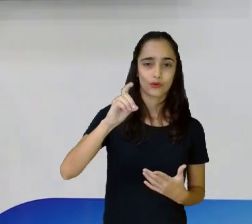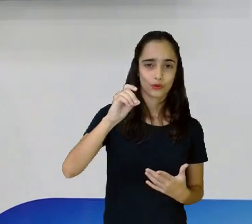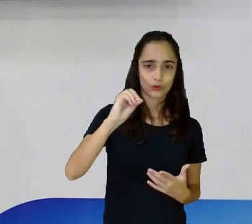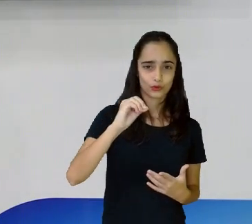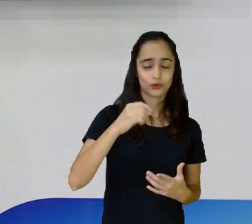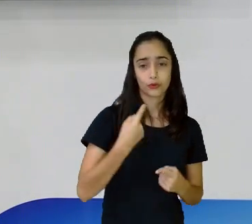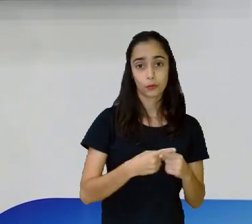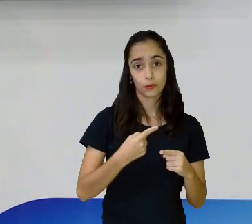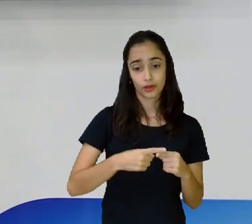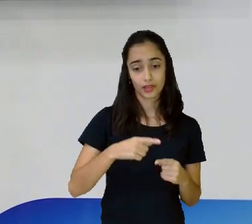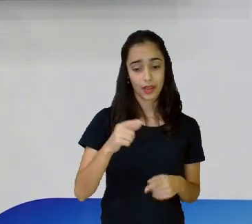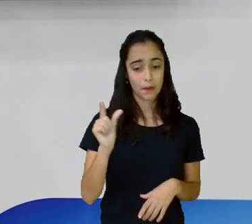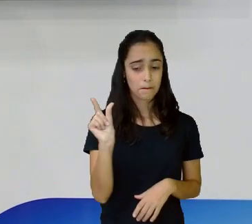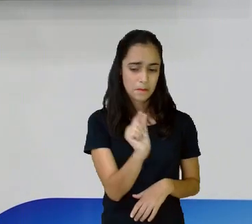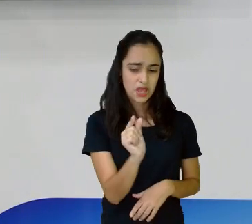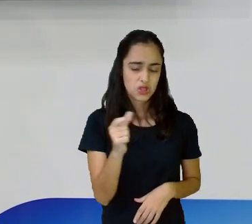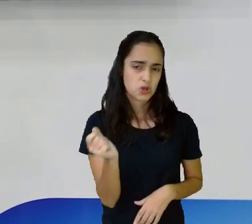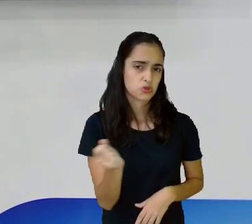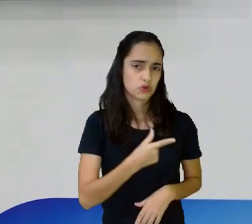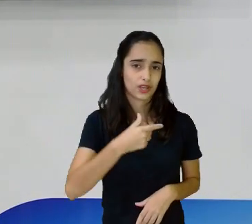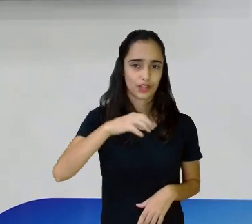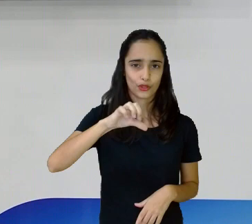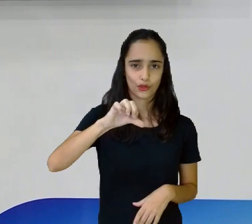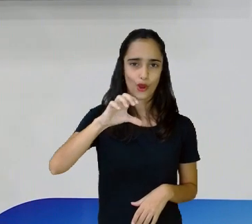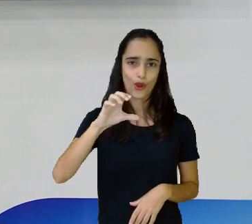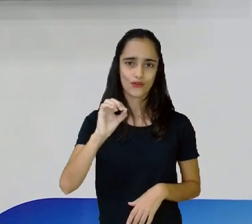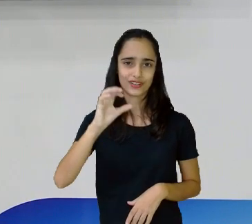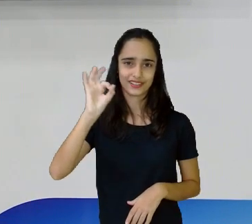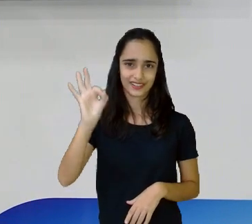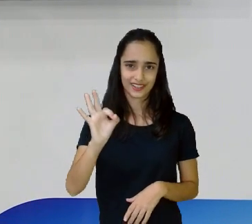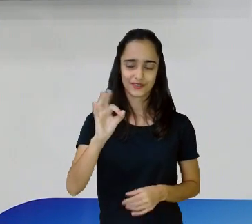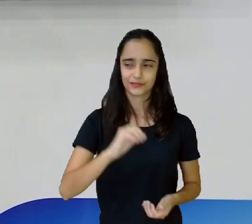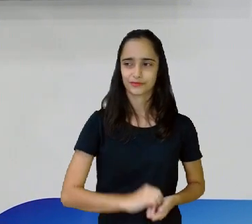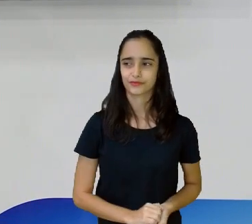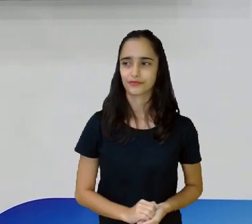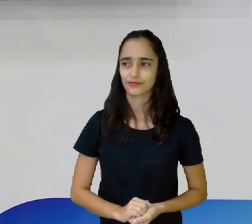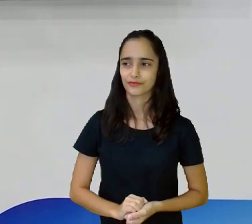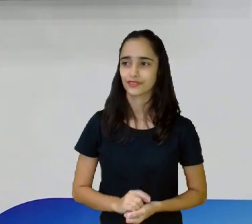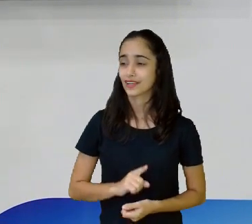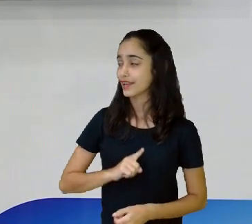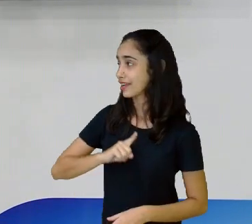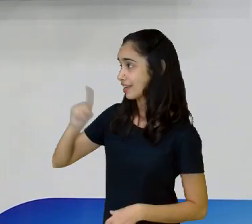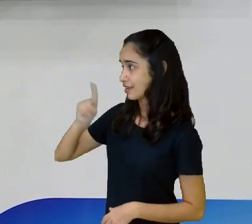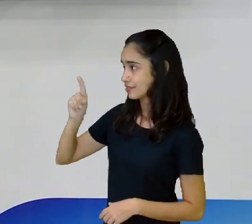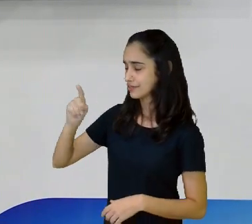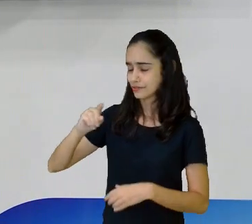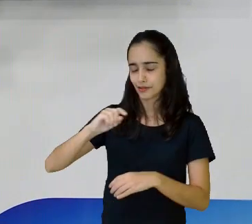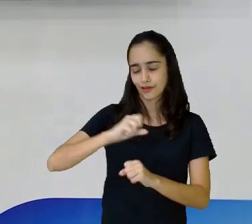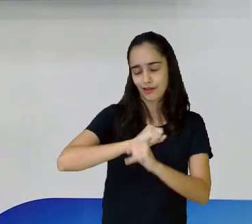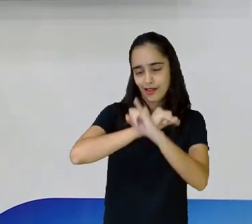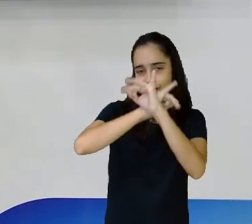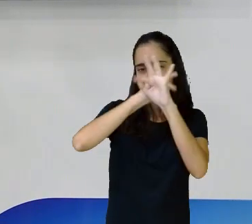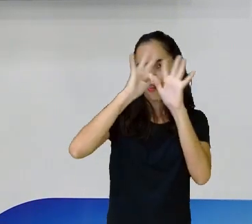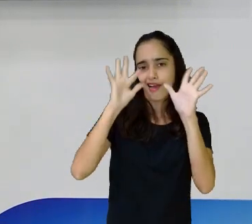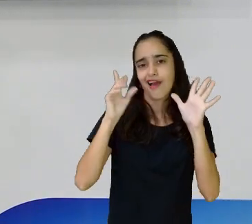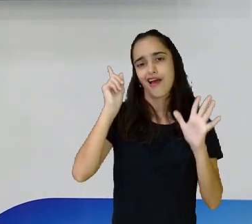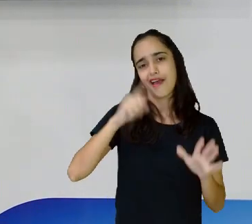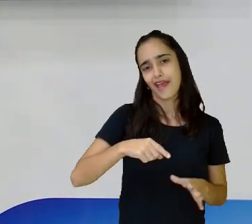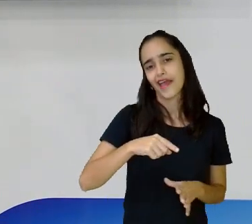graus. Então, ele é agudo. Esse, claramente, um ângulo raso, né?